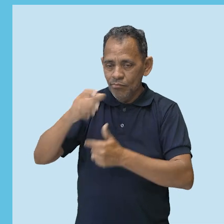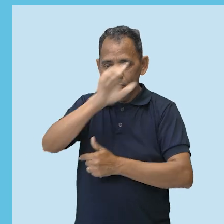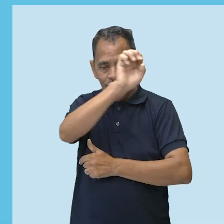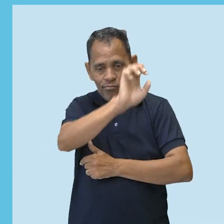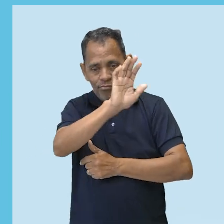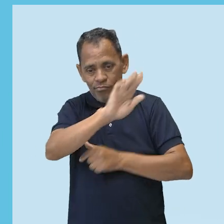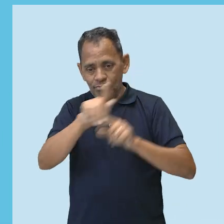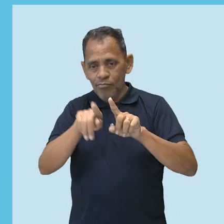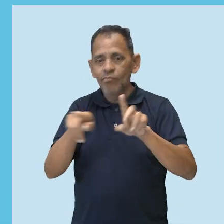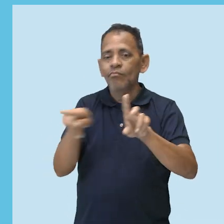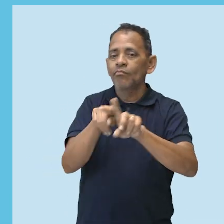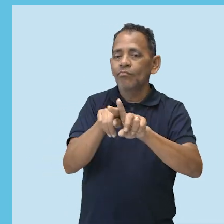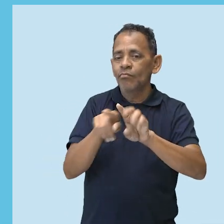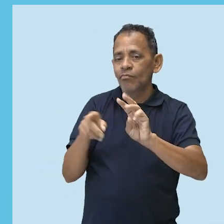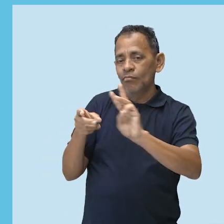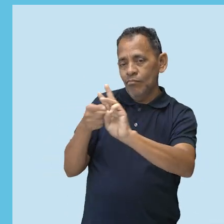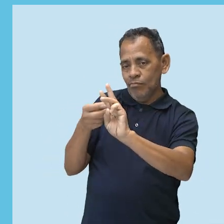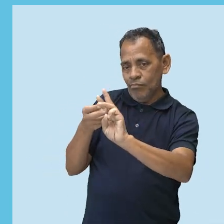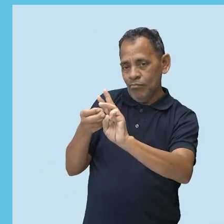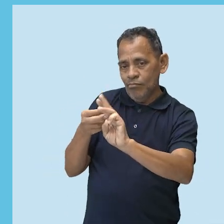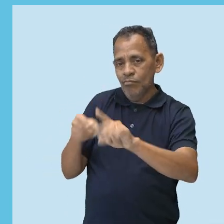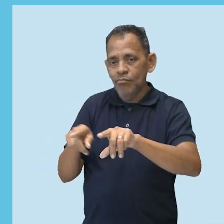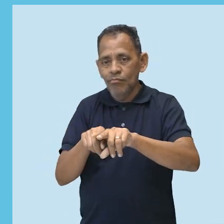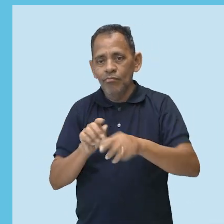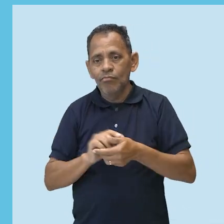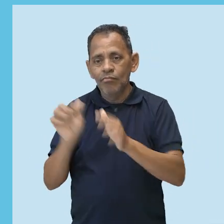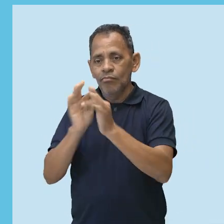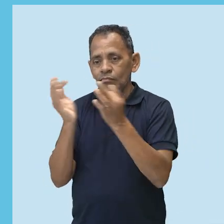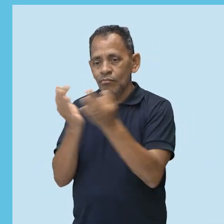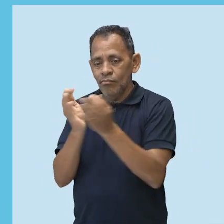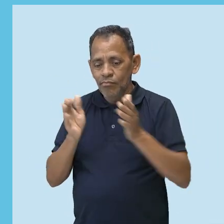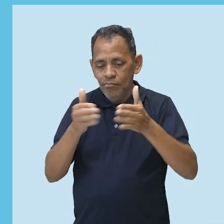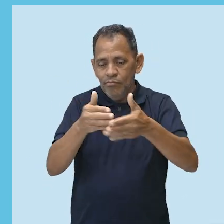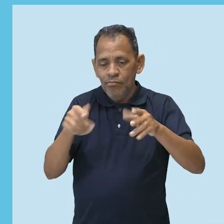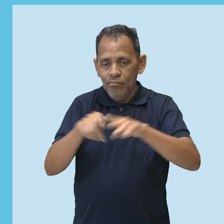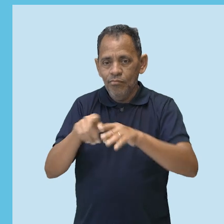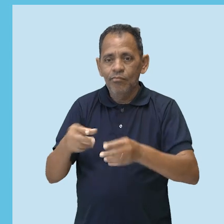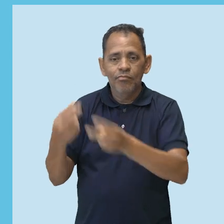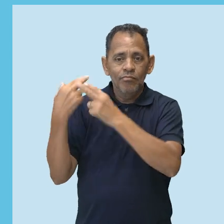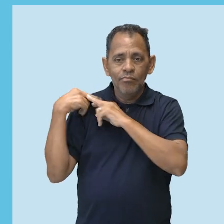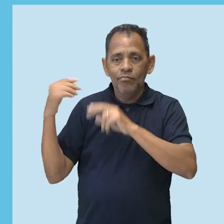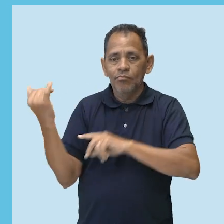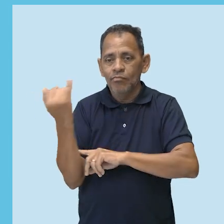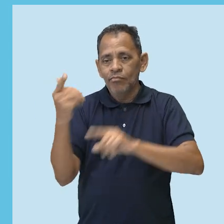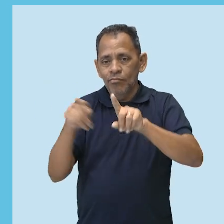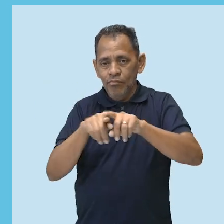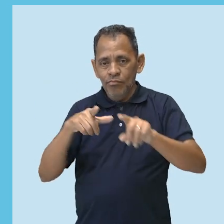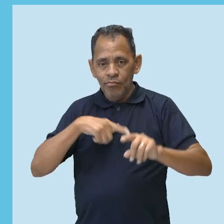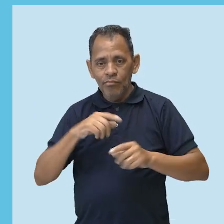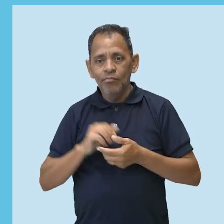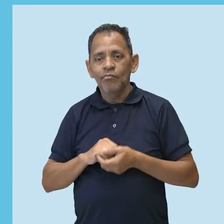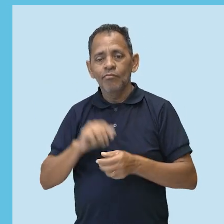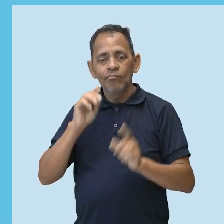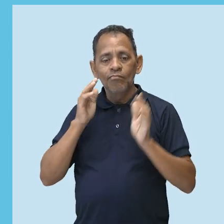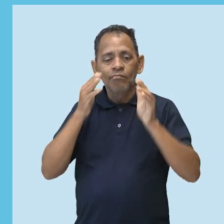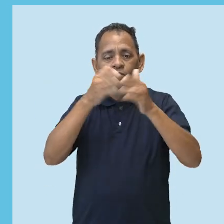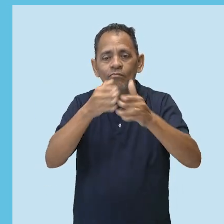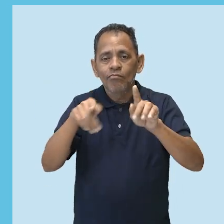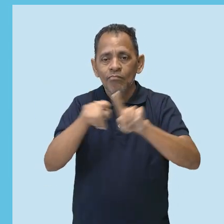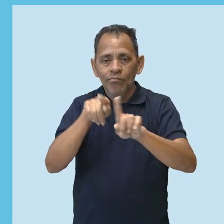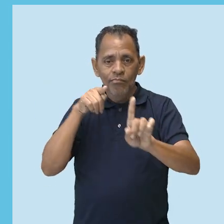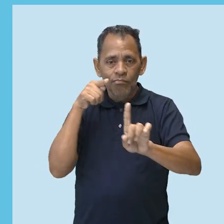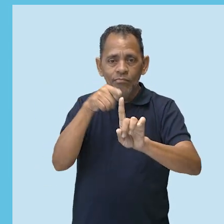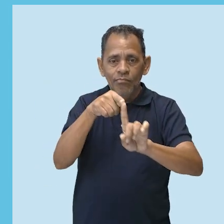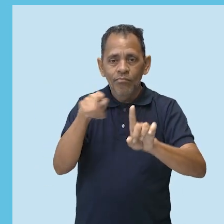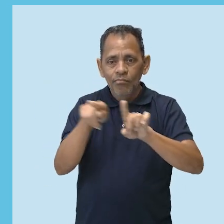e indígena. A família e a comunidade têm um papel importante e há uma maior ênfase no equilíbrio entre trabalho